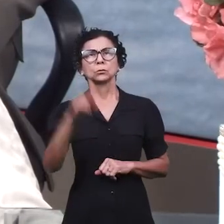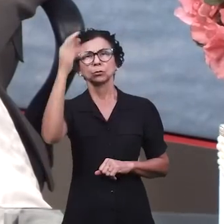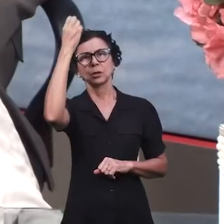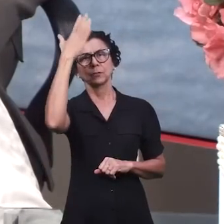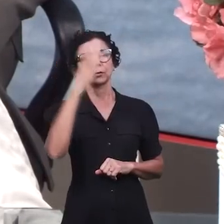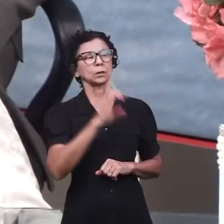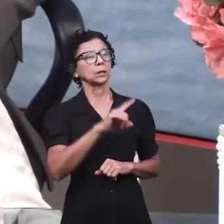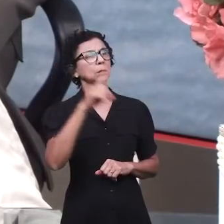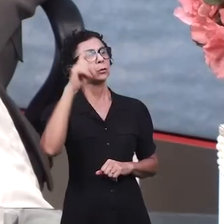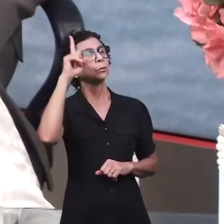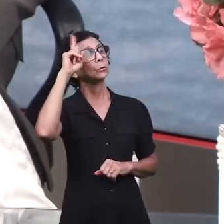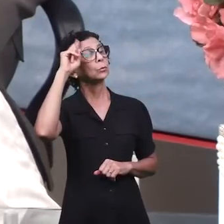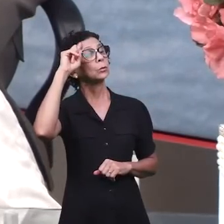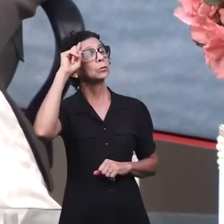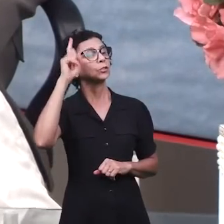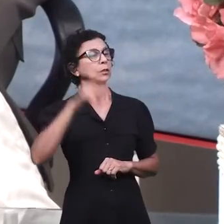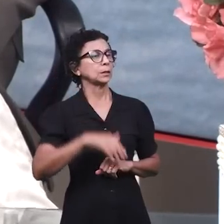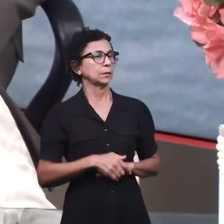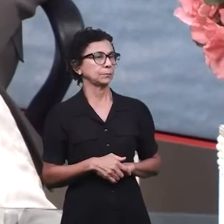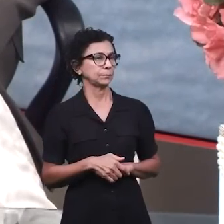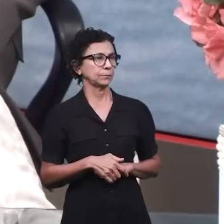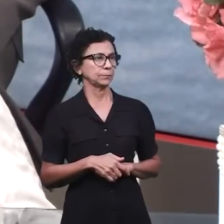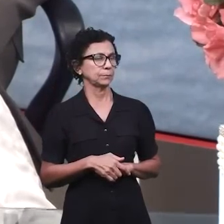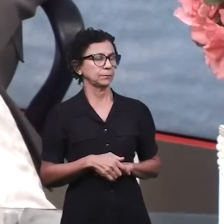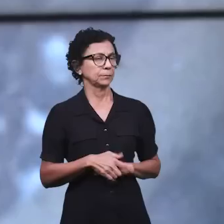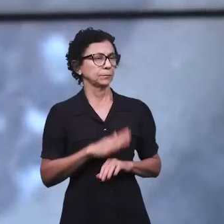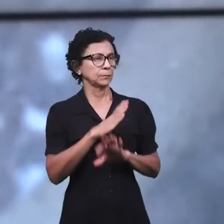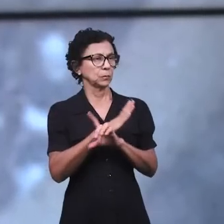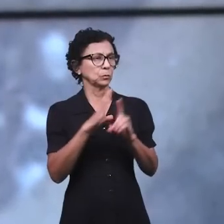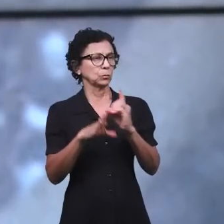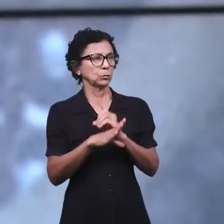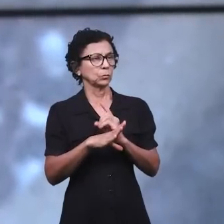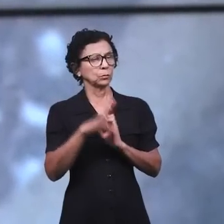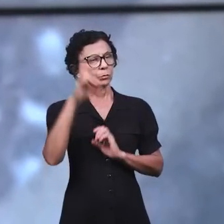domingo à noite, não é todo dia. Todo culto vai ser profético.